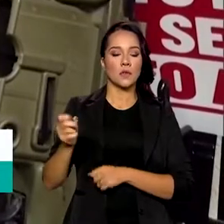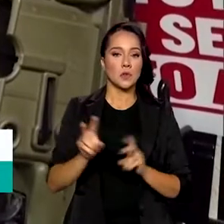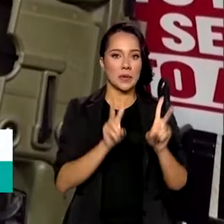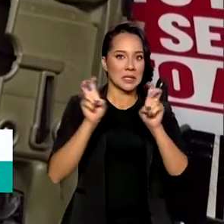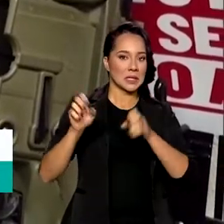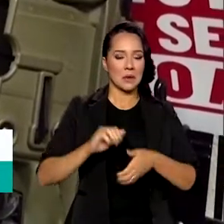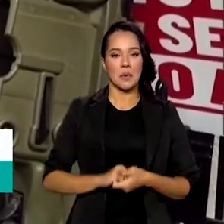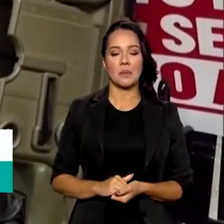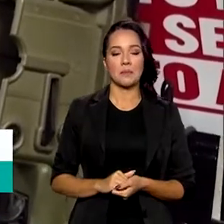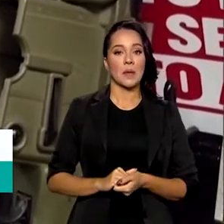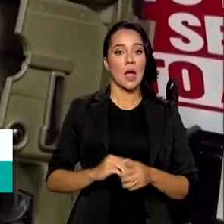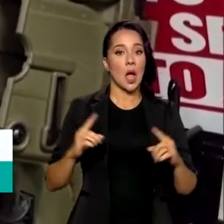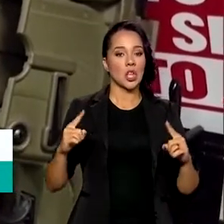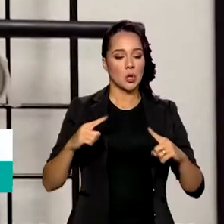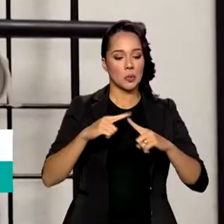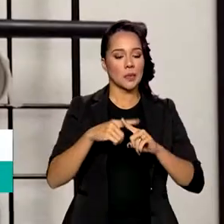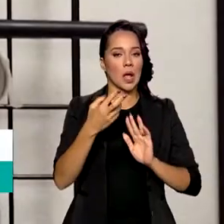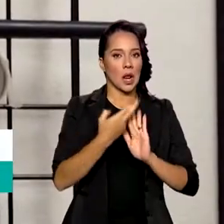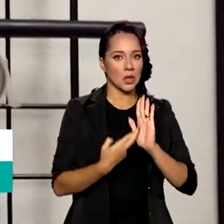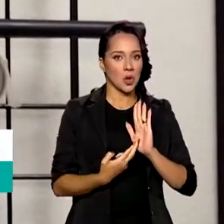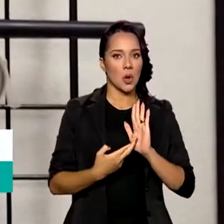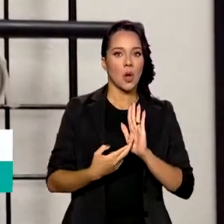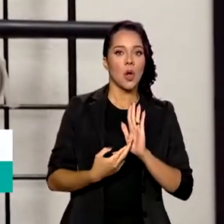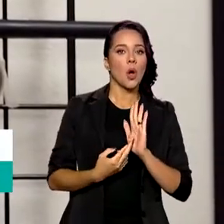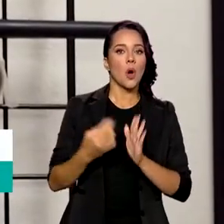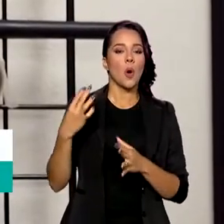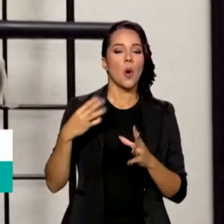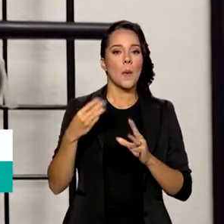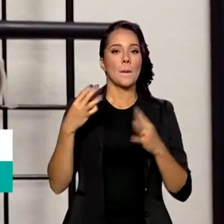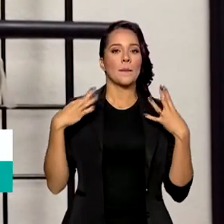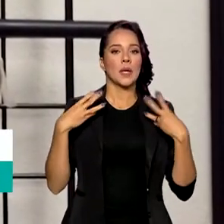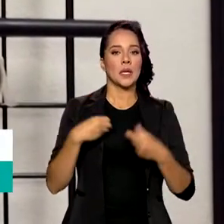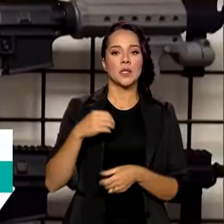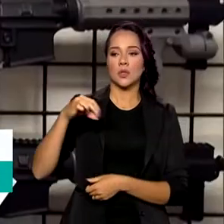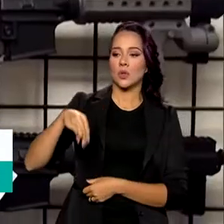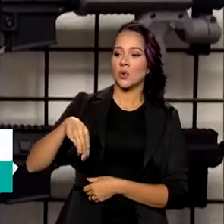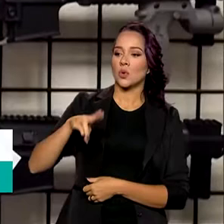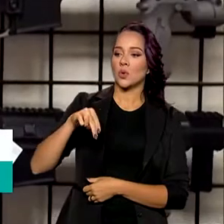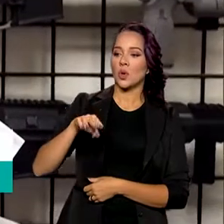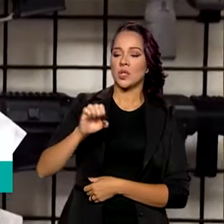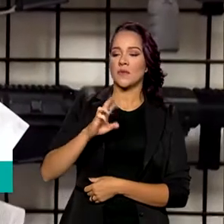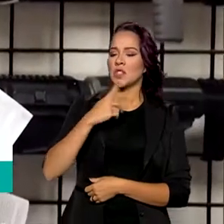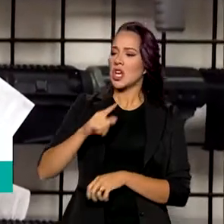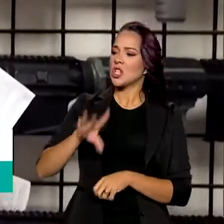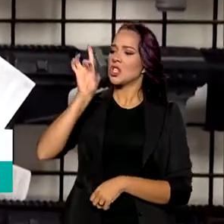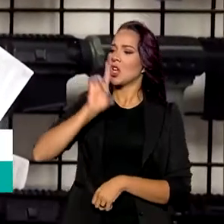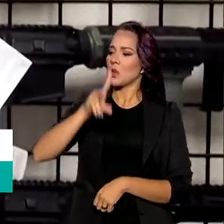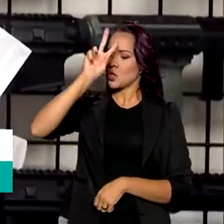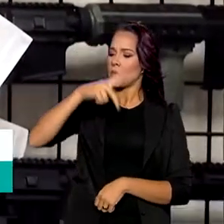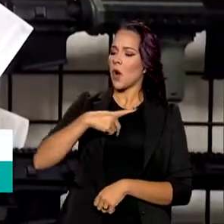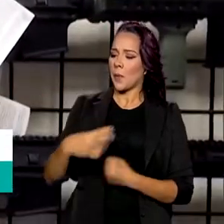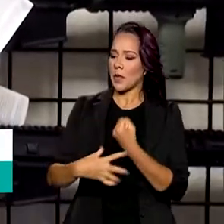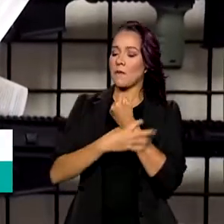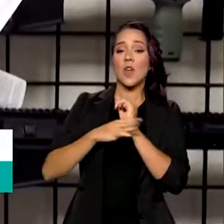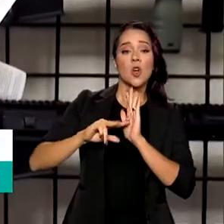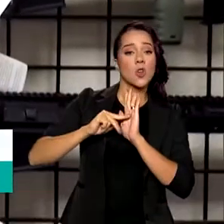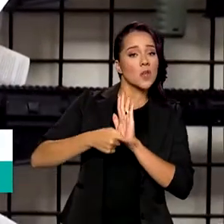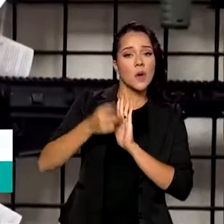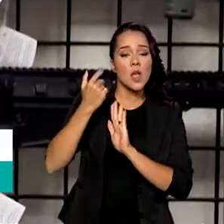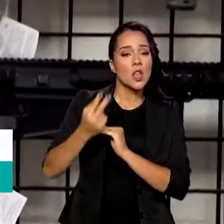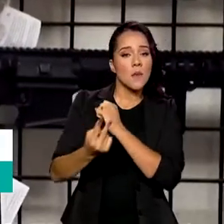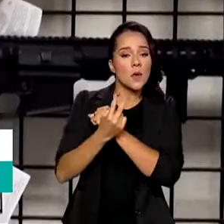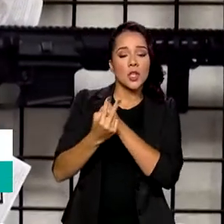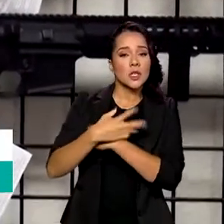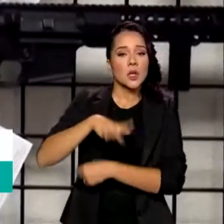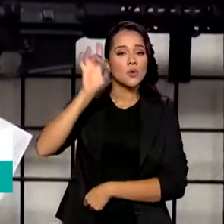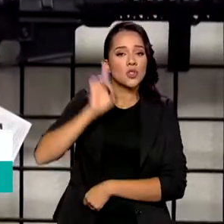esse assunto ao divergir do relator o ministro Nunes Marques argumentou que o direito de autodefesa é uma consequência natural da